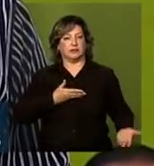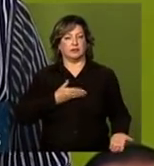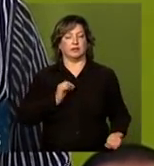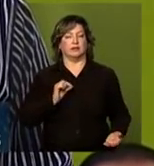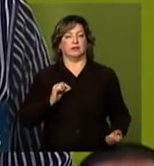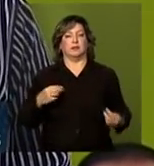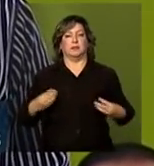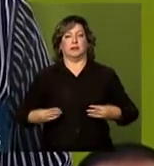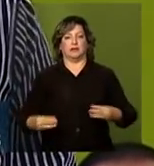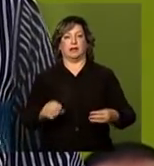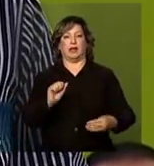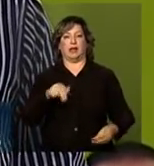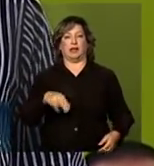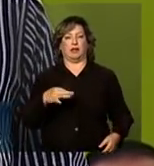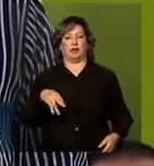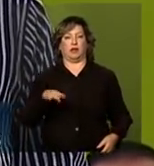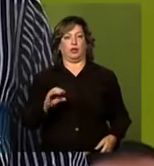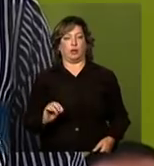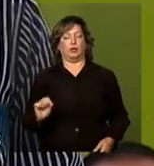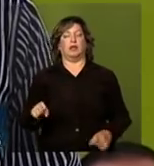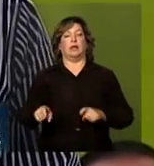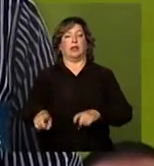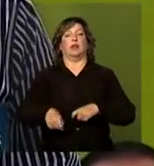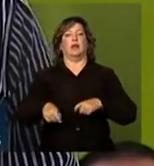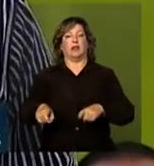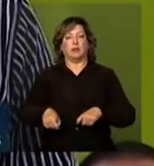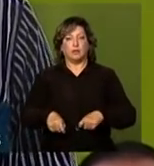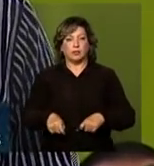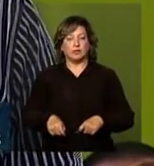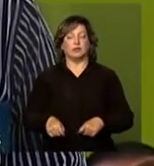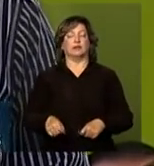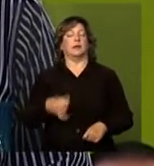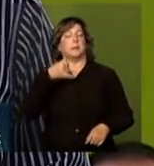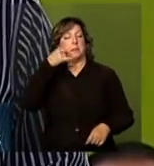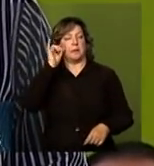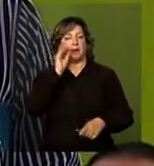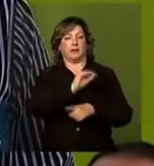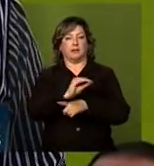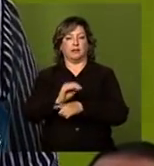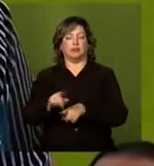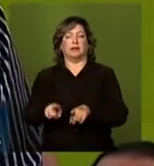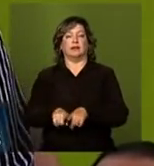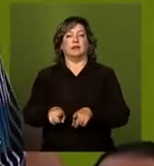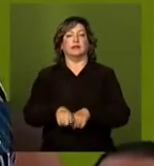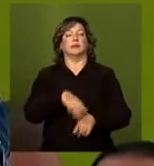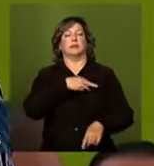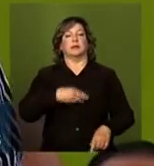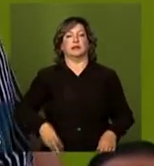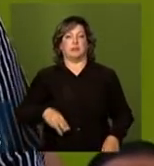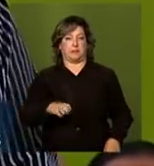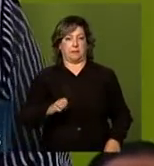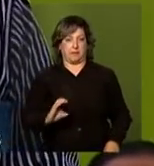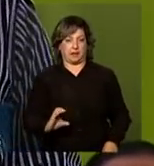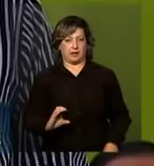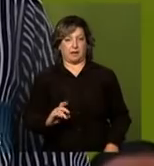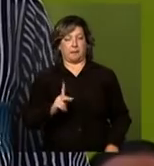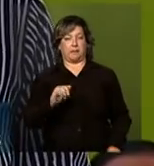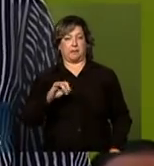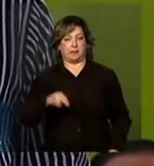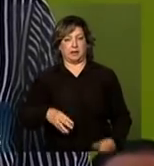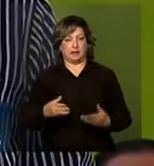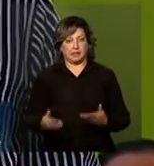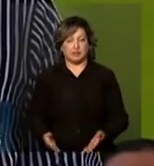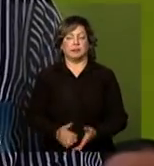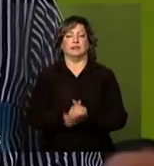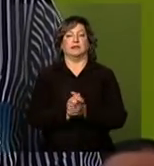Ministro Antônio Andrade da agricultura pecuária e Abastecimento Ministro da Educação José Henrique Paim